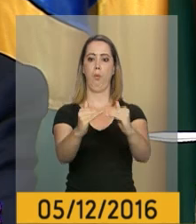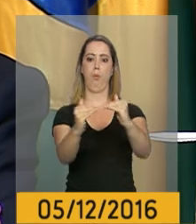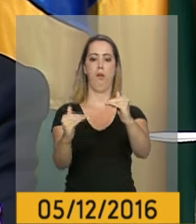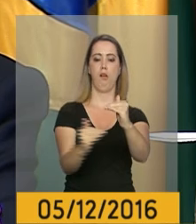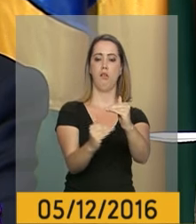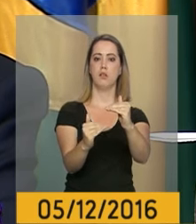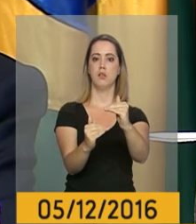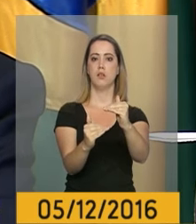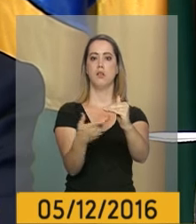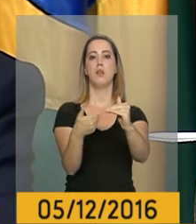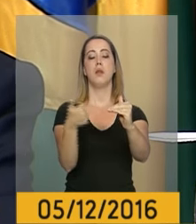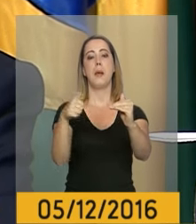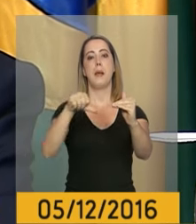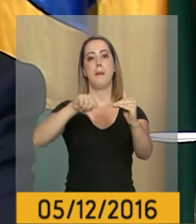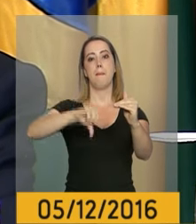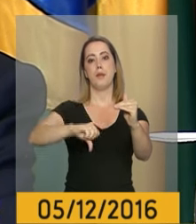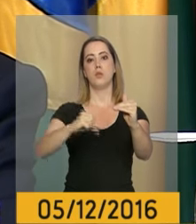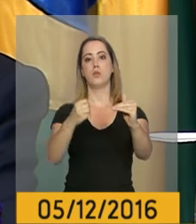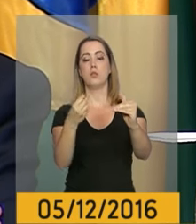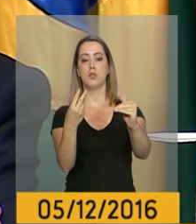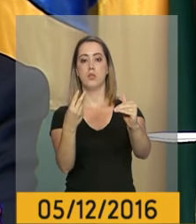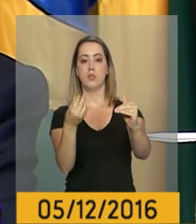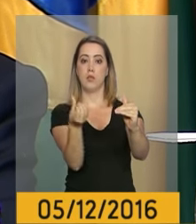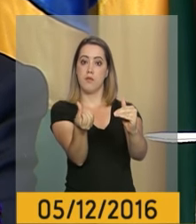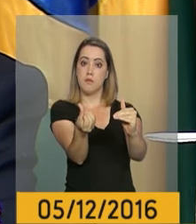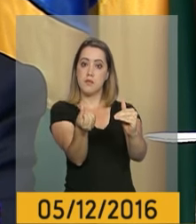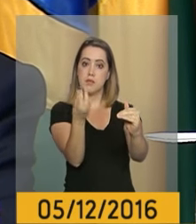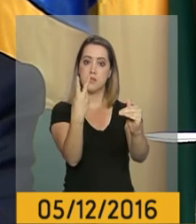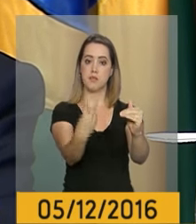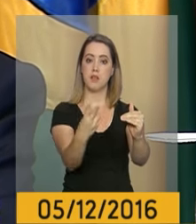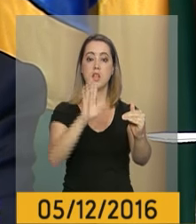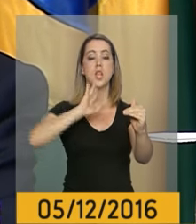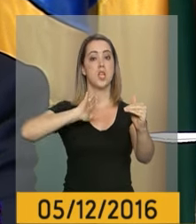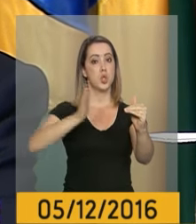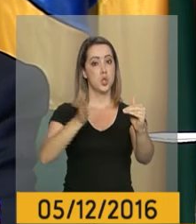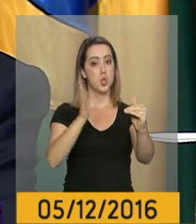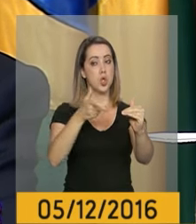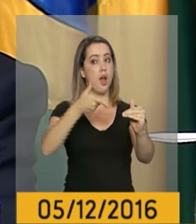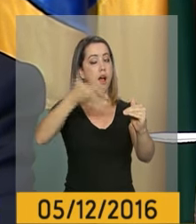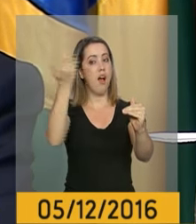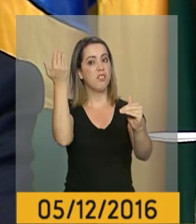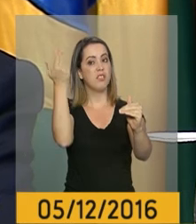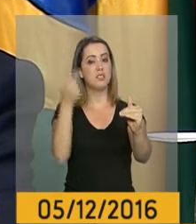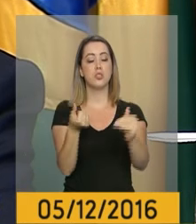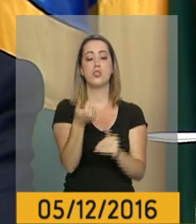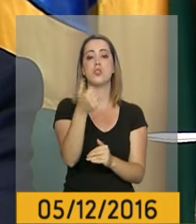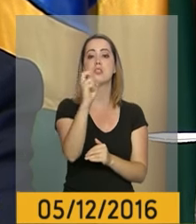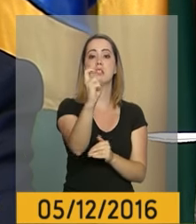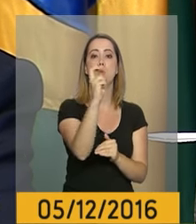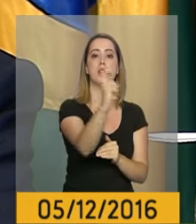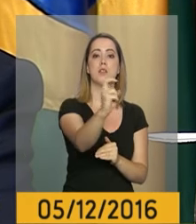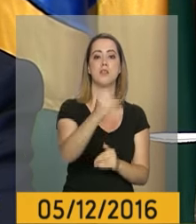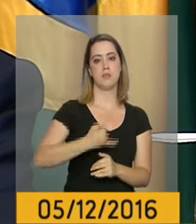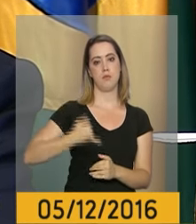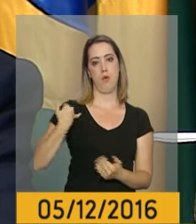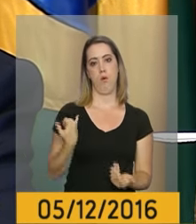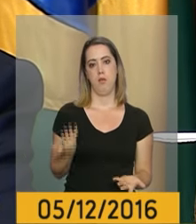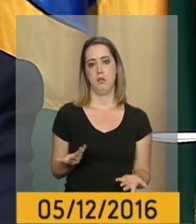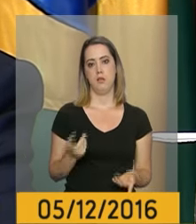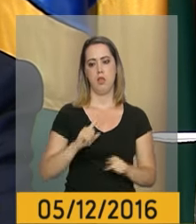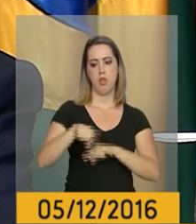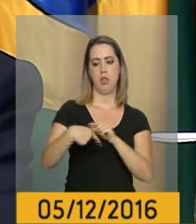estava em vigor em 1962. Em 62 já era de 55 anos, não é? depois é que se retirou